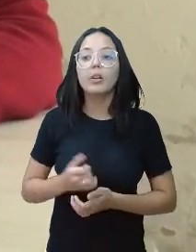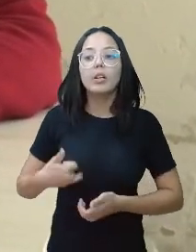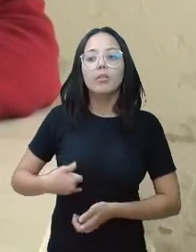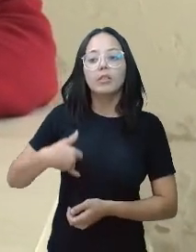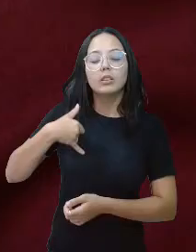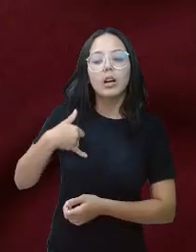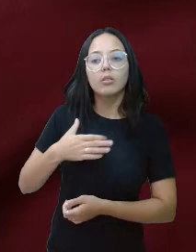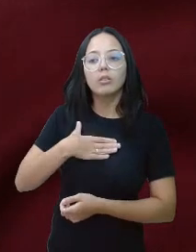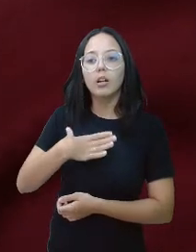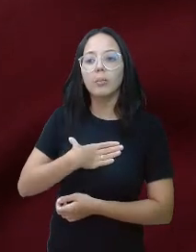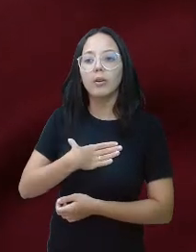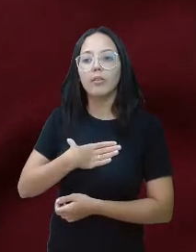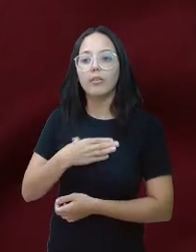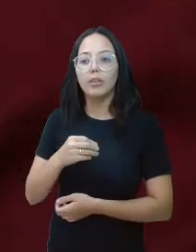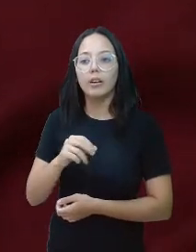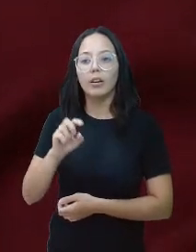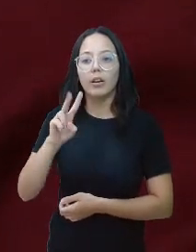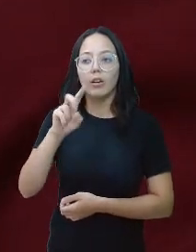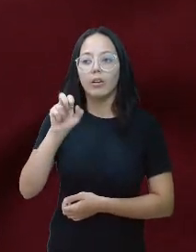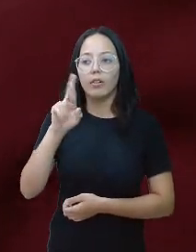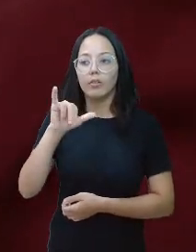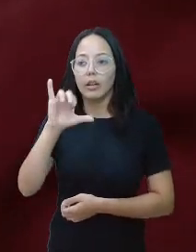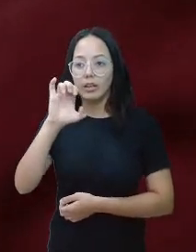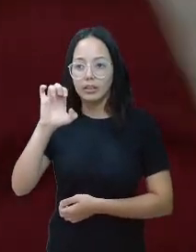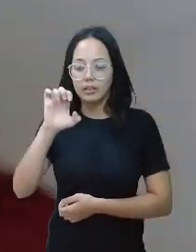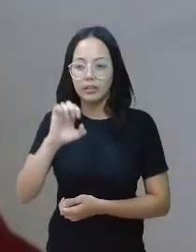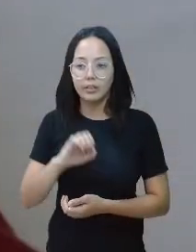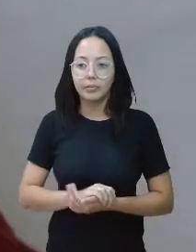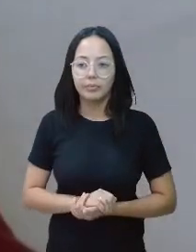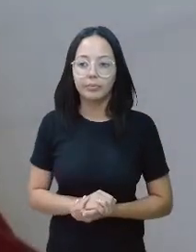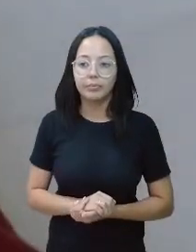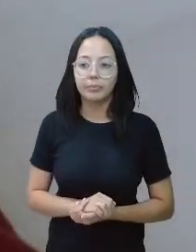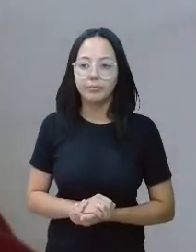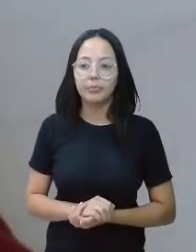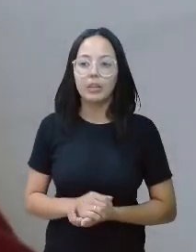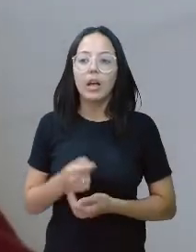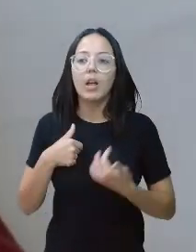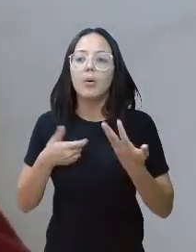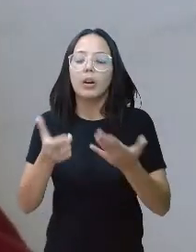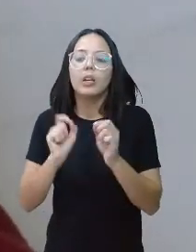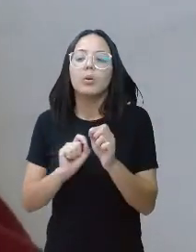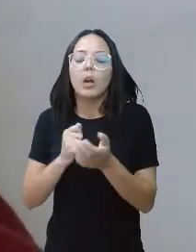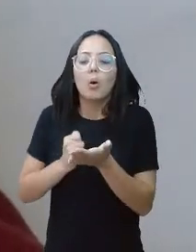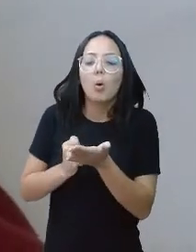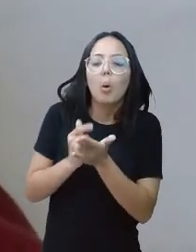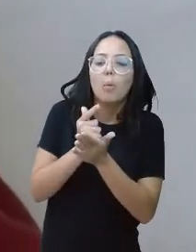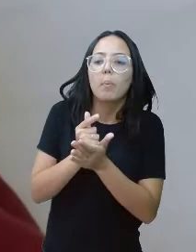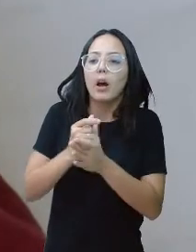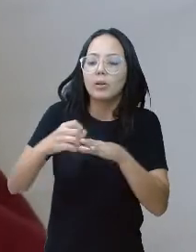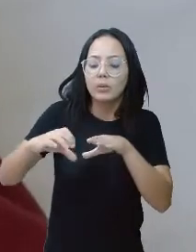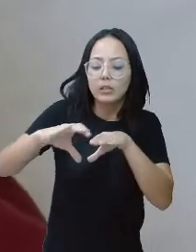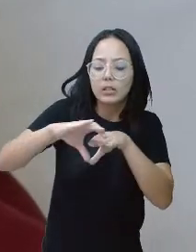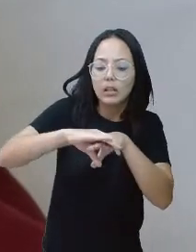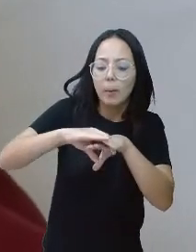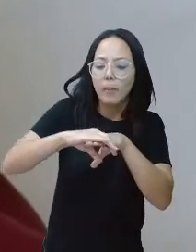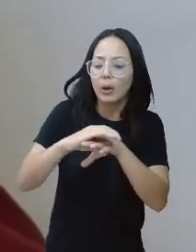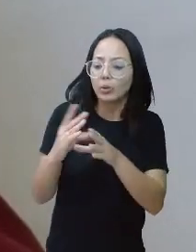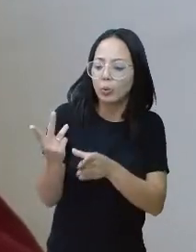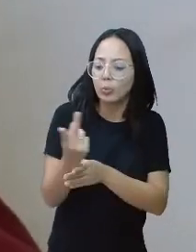aniversário de minha filha Vera Eunice. Eu pretendia comprar um par de sapatos para ela.